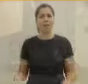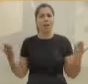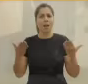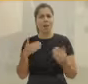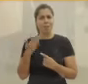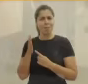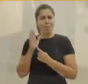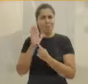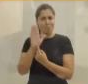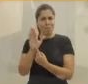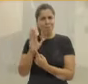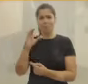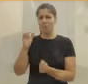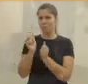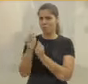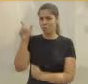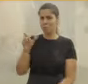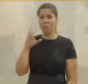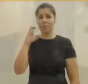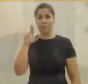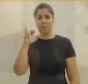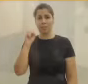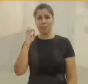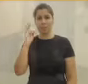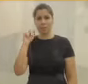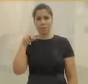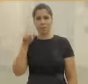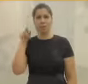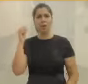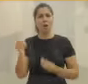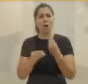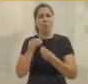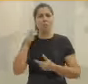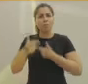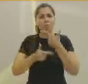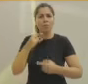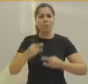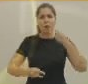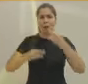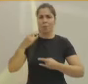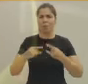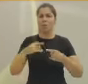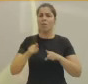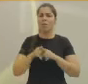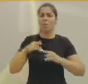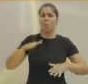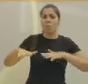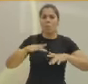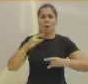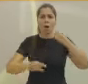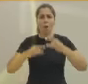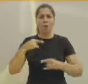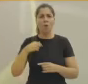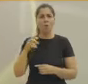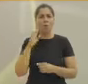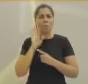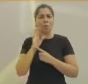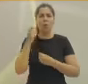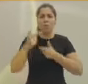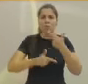Agora eu vou mostrar com a Cristiane como é o funcionamento do robô e a movimentação do robô. Eu vou mostrar o funcionamento do robô de forma